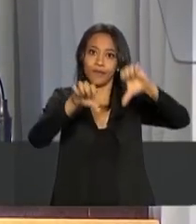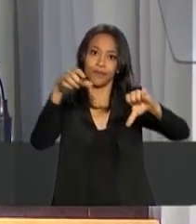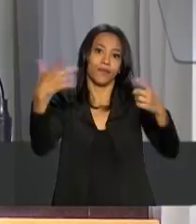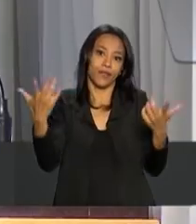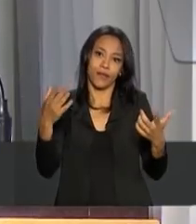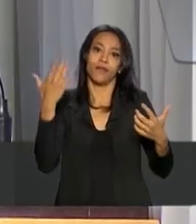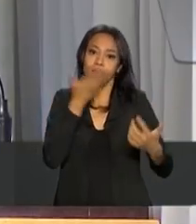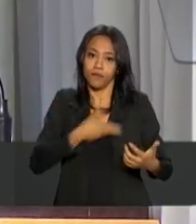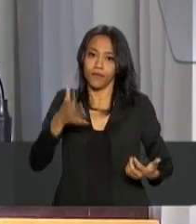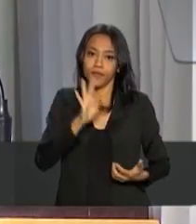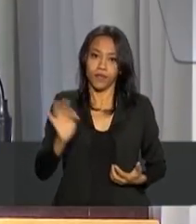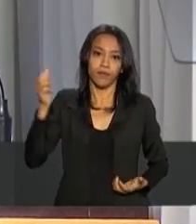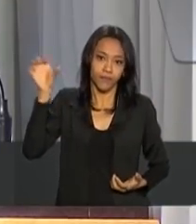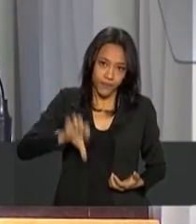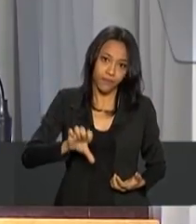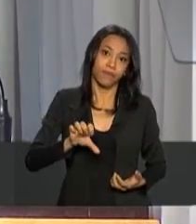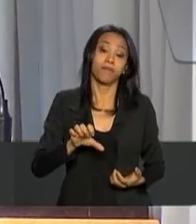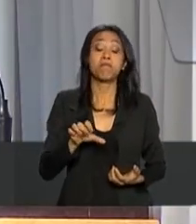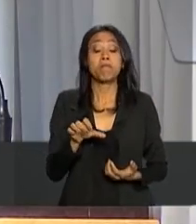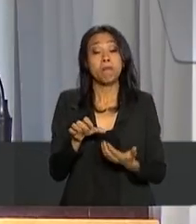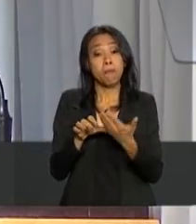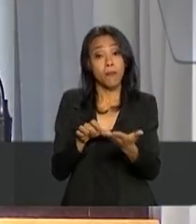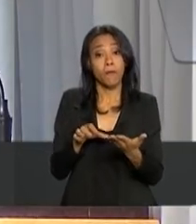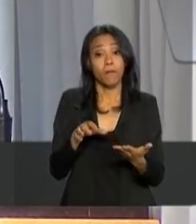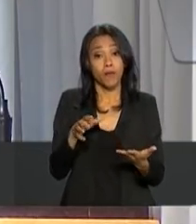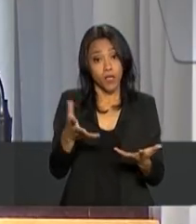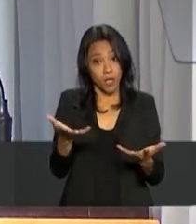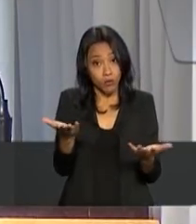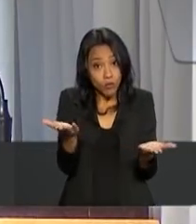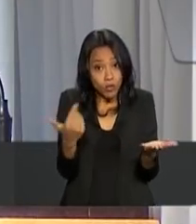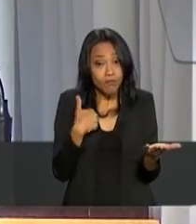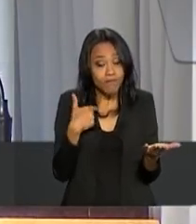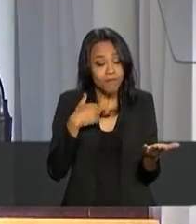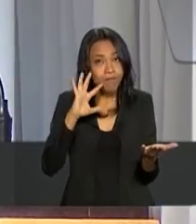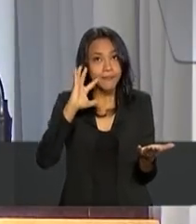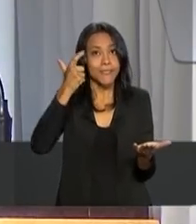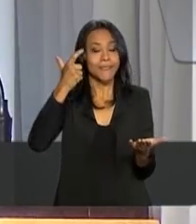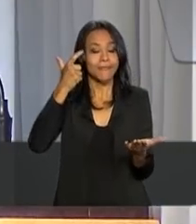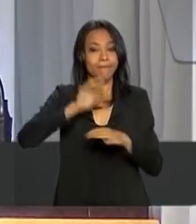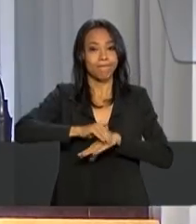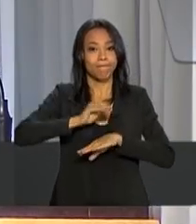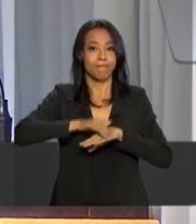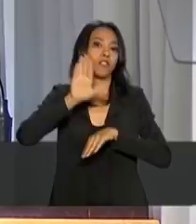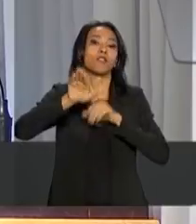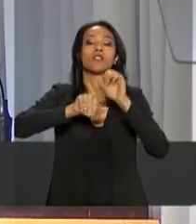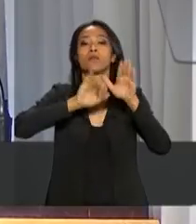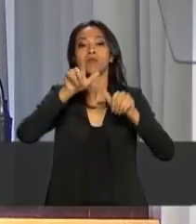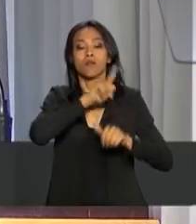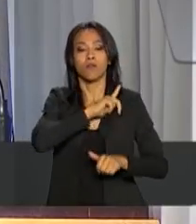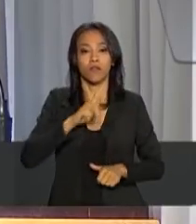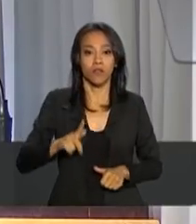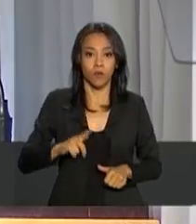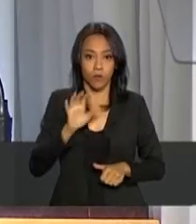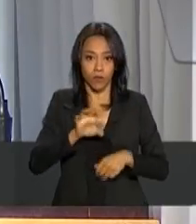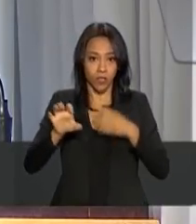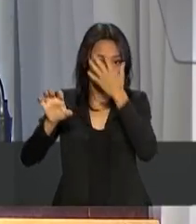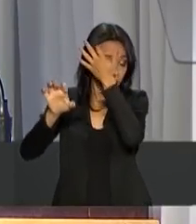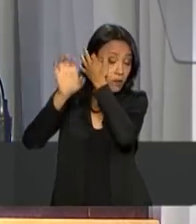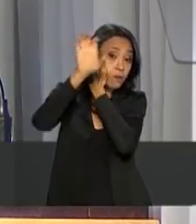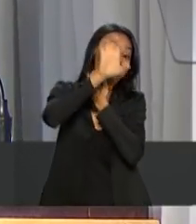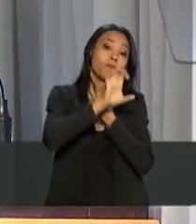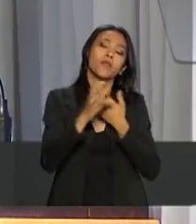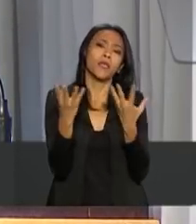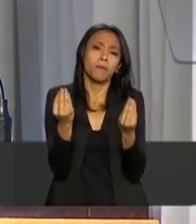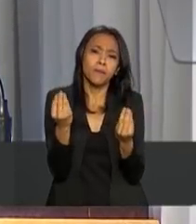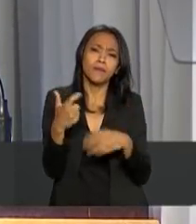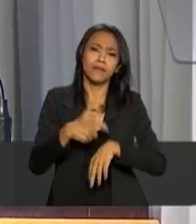do nosso governo, vocês se recordam disso, eu chamei os governadores e fiz algo que há muito tempo se desejava, viu, Glaucio, que era